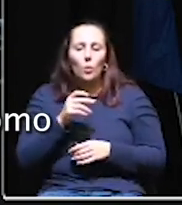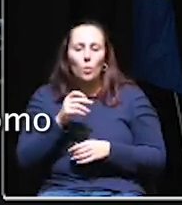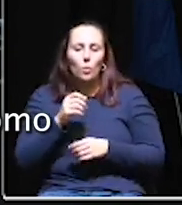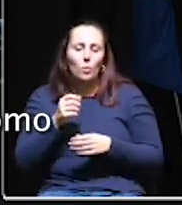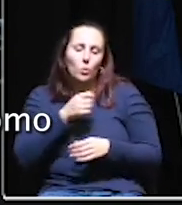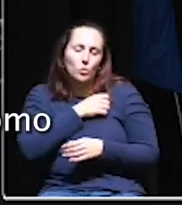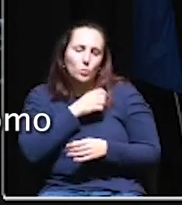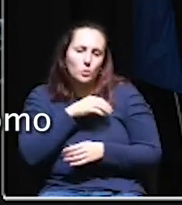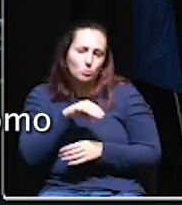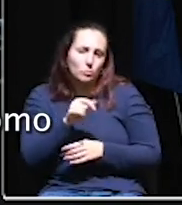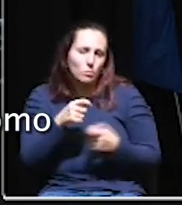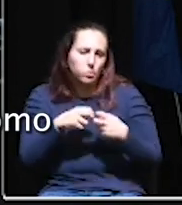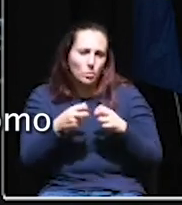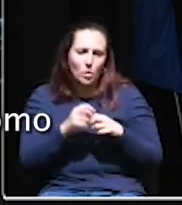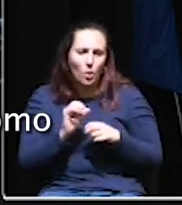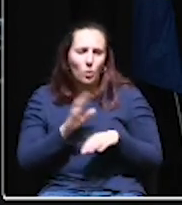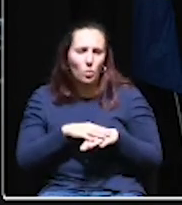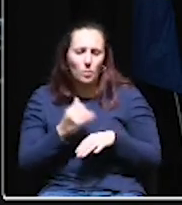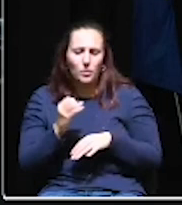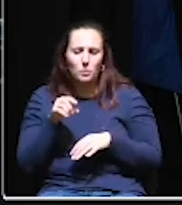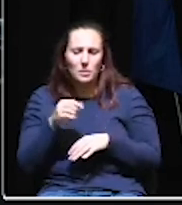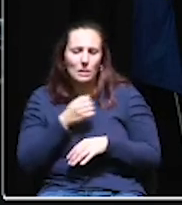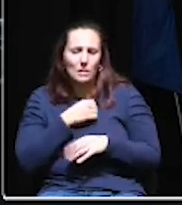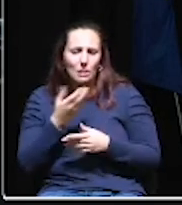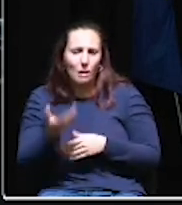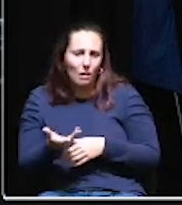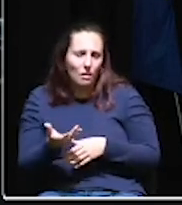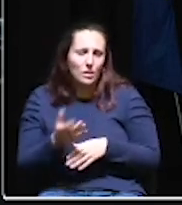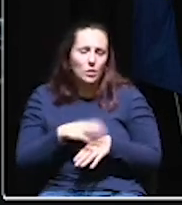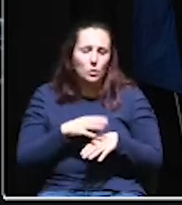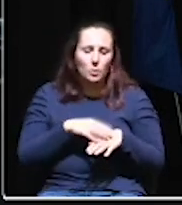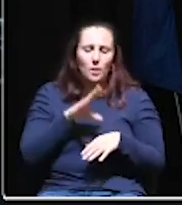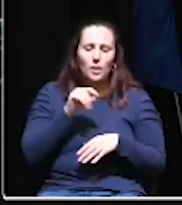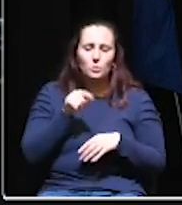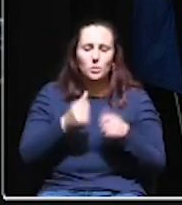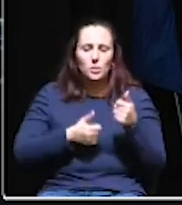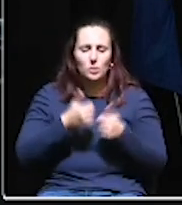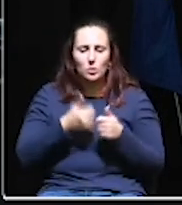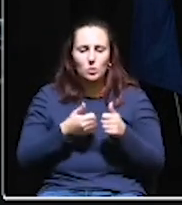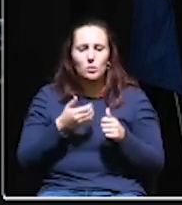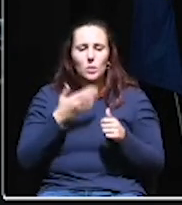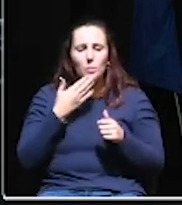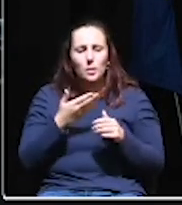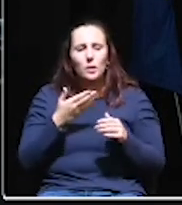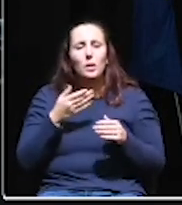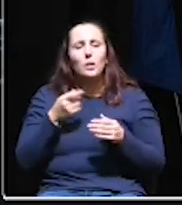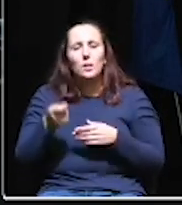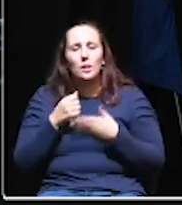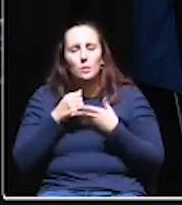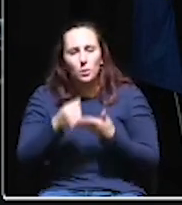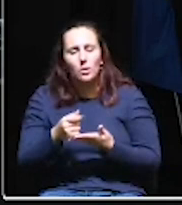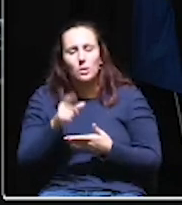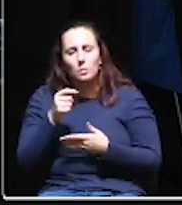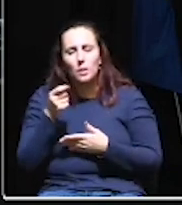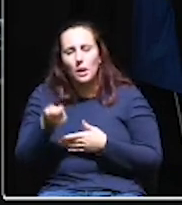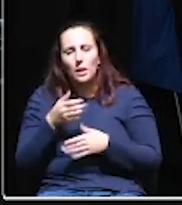casas em alojamento local. E como comparação, para nos deixar a pensar, há 10 mil candidaturas recorrentes aos programas de renda apoiada e de renda acessível,